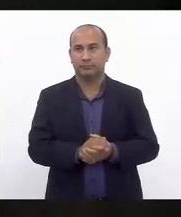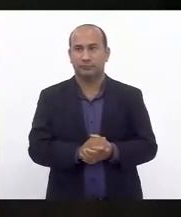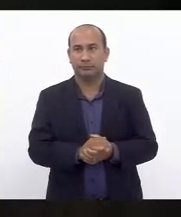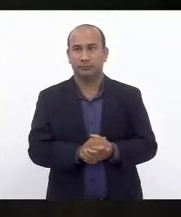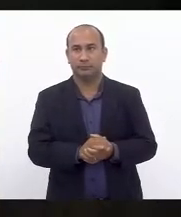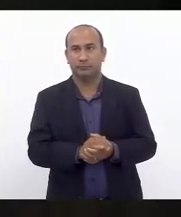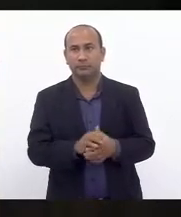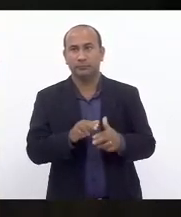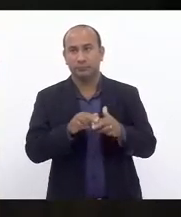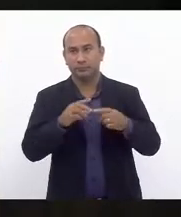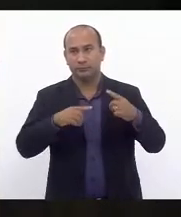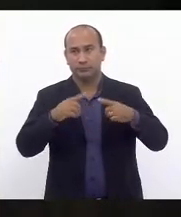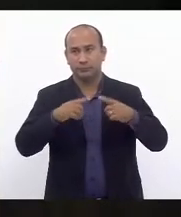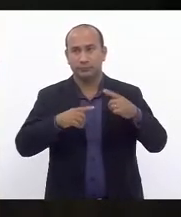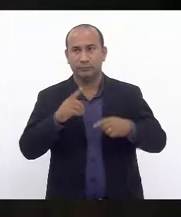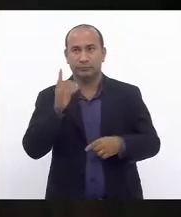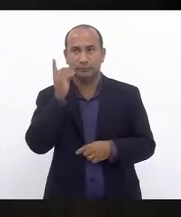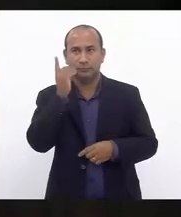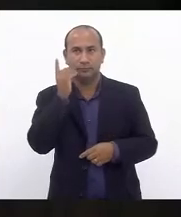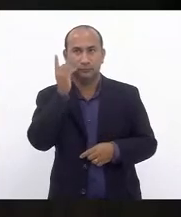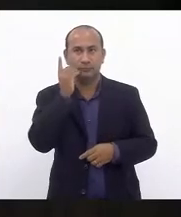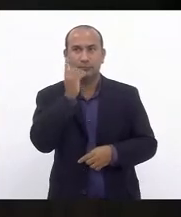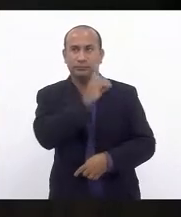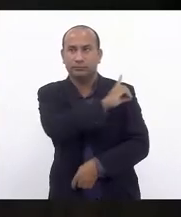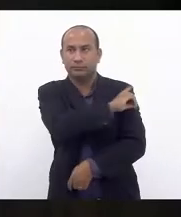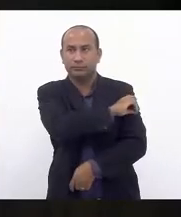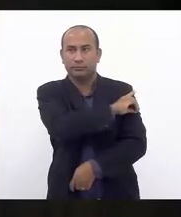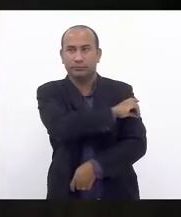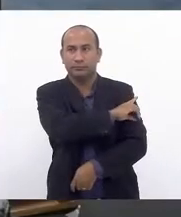Para discutir, deputada enfermeira, deputada...